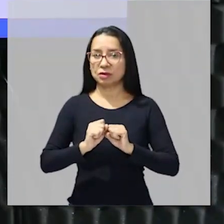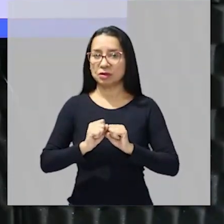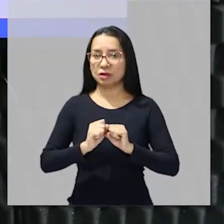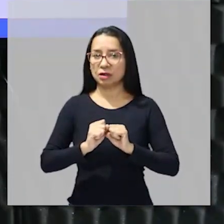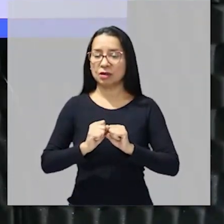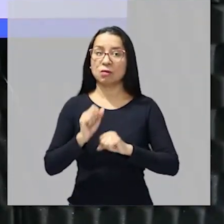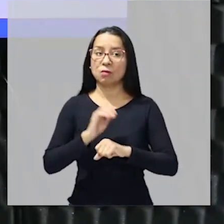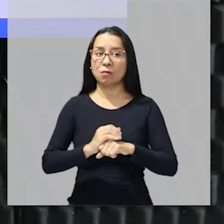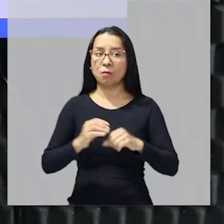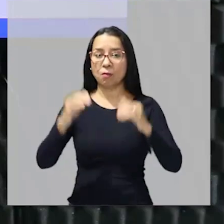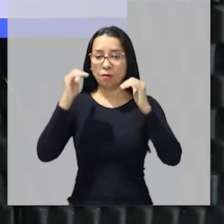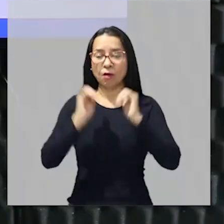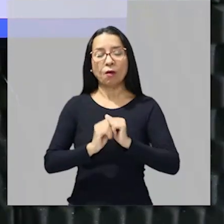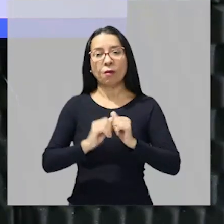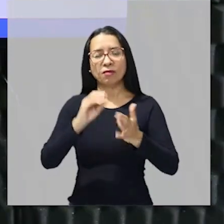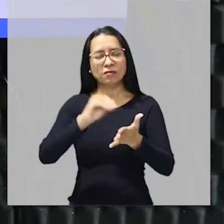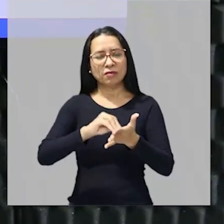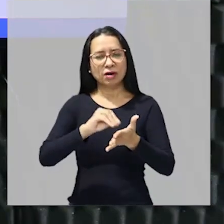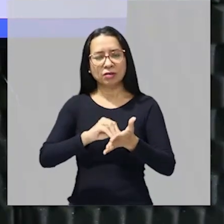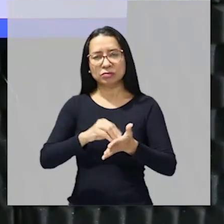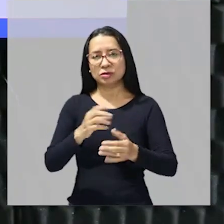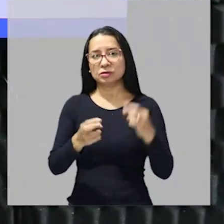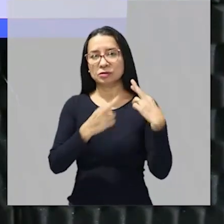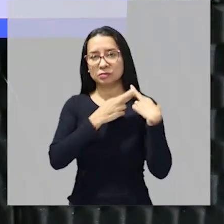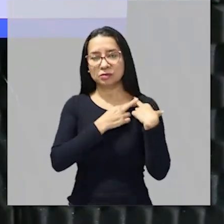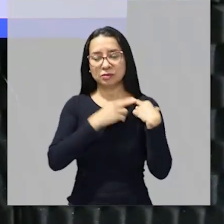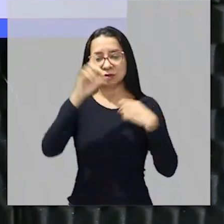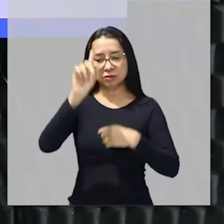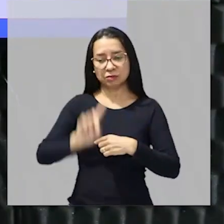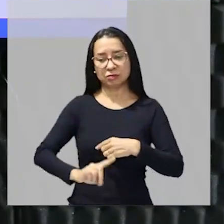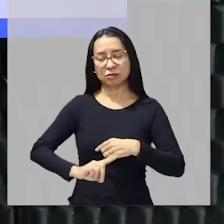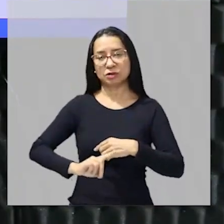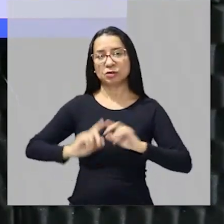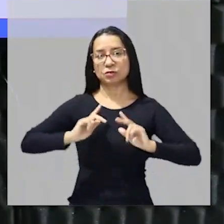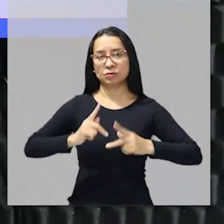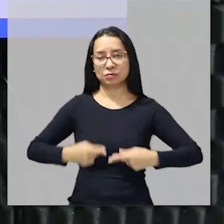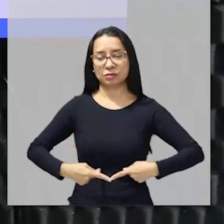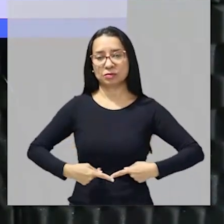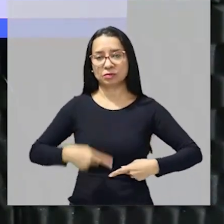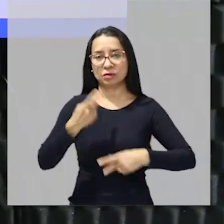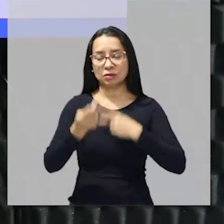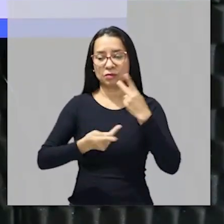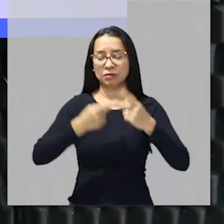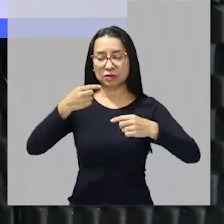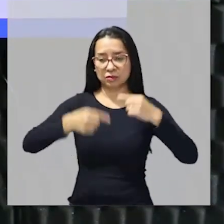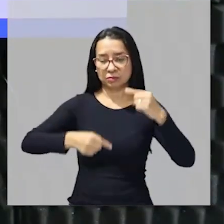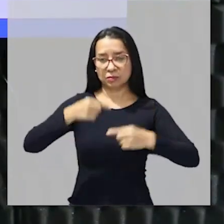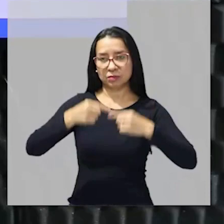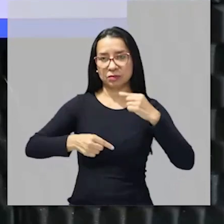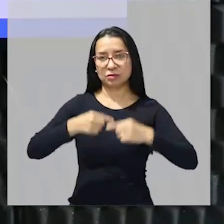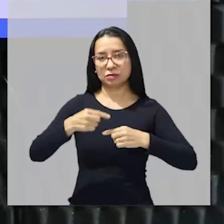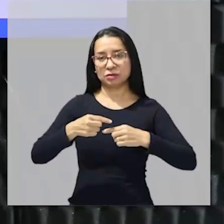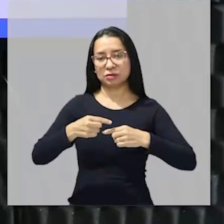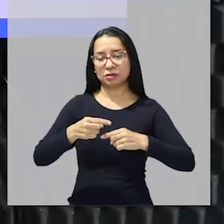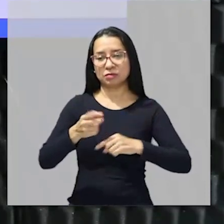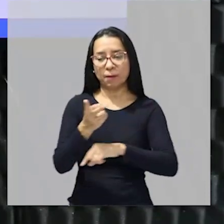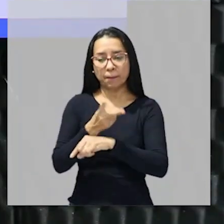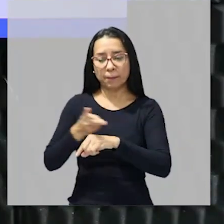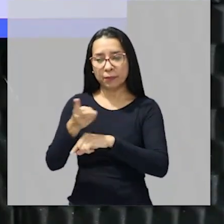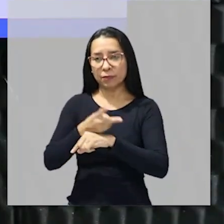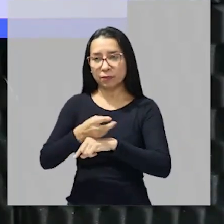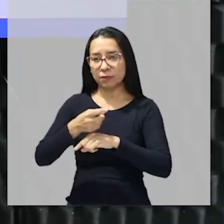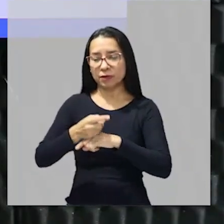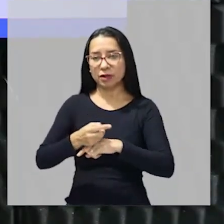humanos. Porque quando você fala de uma política como essa, que vai literalmente caçar, muitas das vezes pessoas que tinham